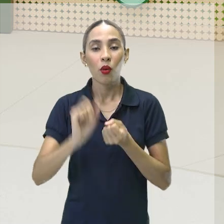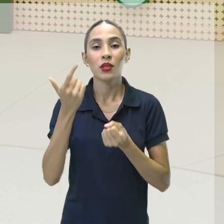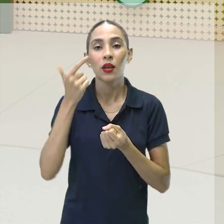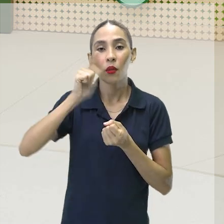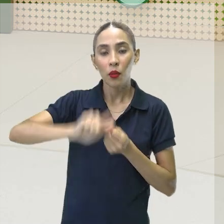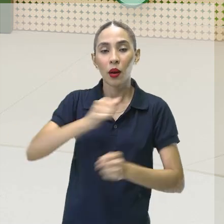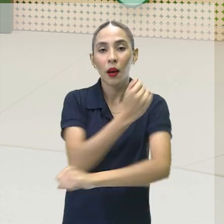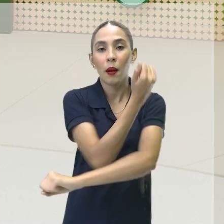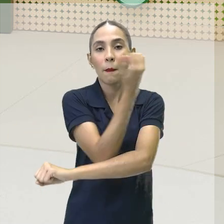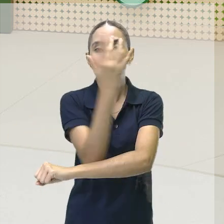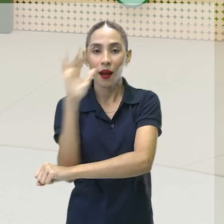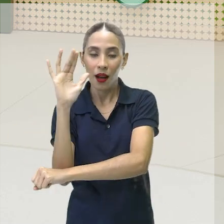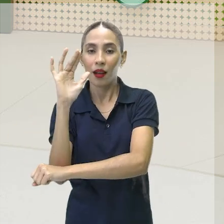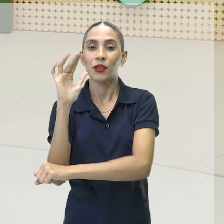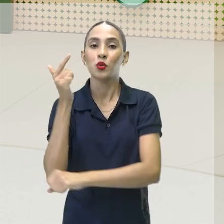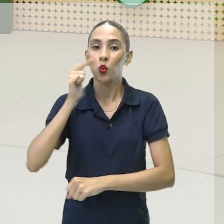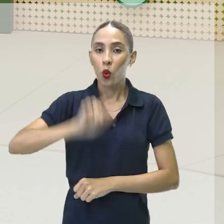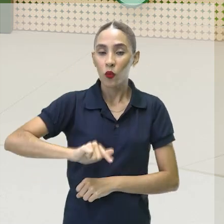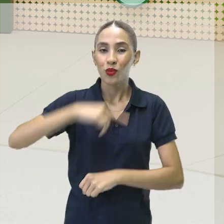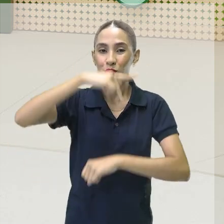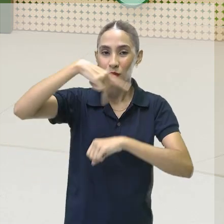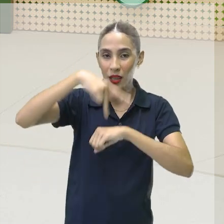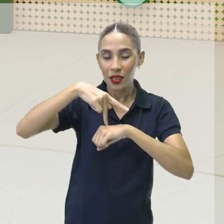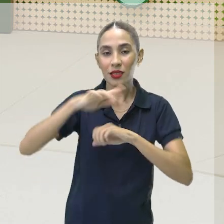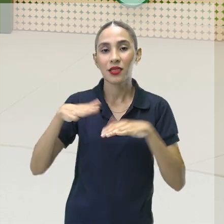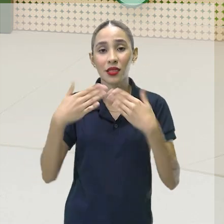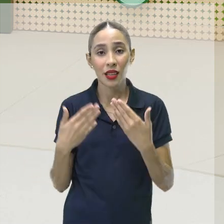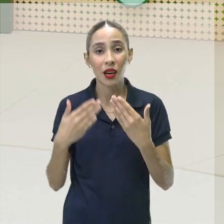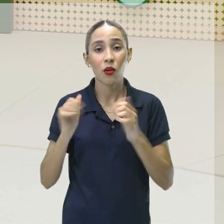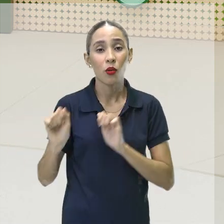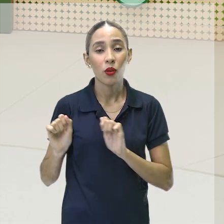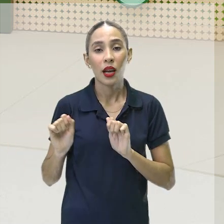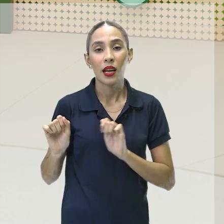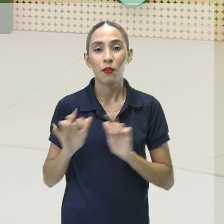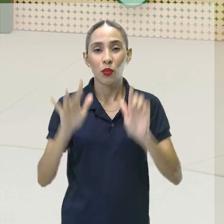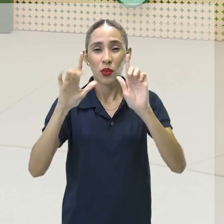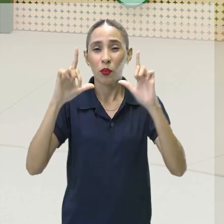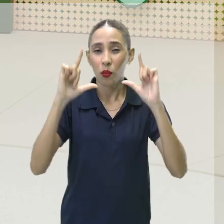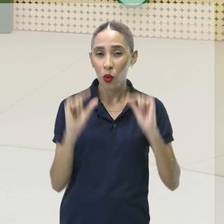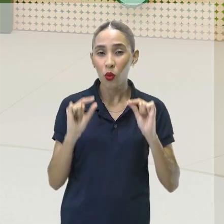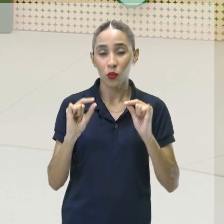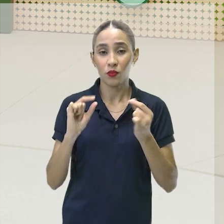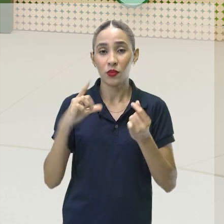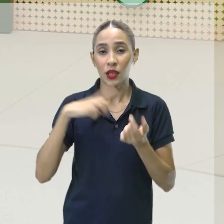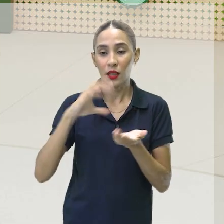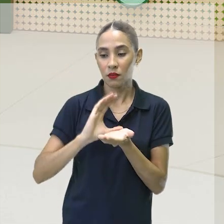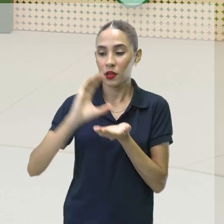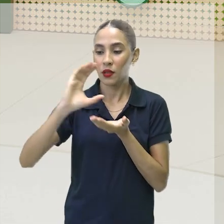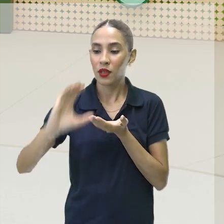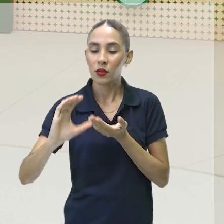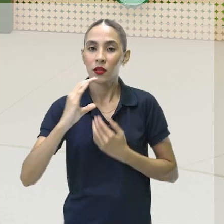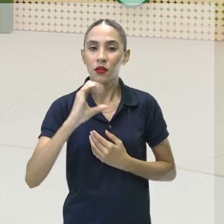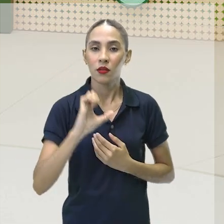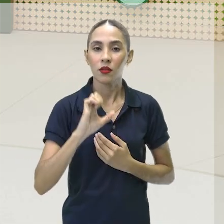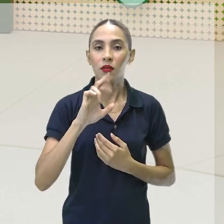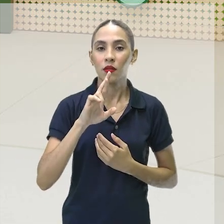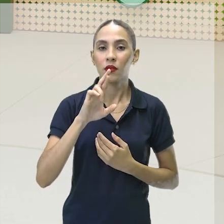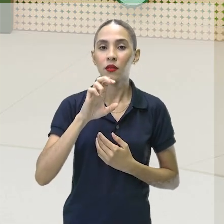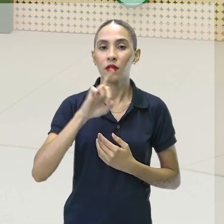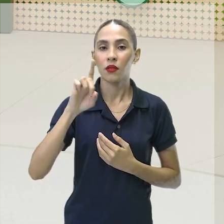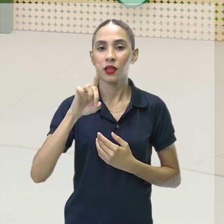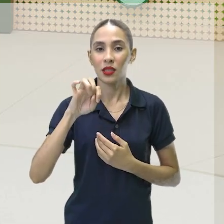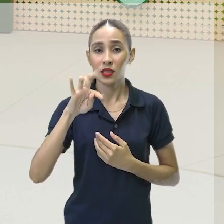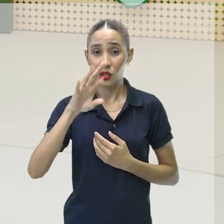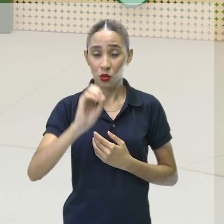as florestas, né? Os países, então, que poluem menos, recebem esses créditos para que eles possam fazer